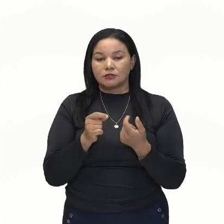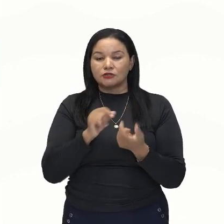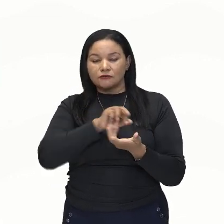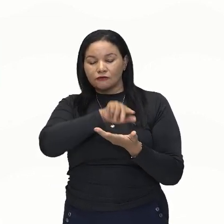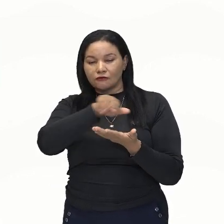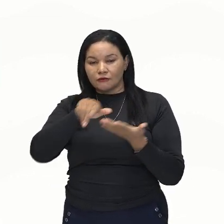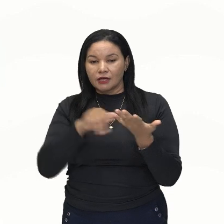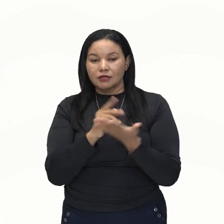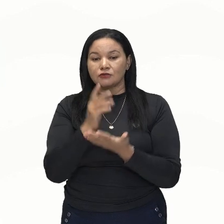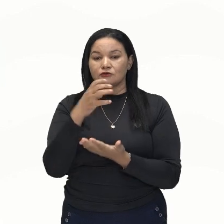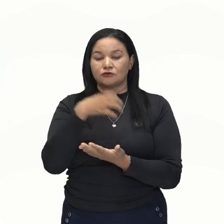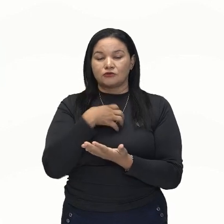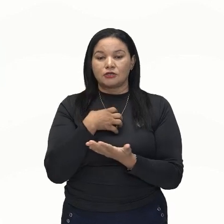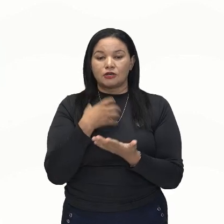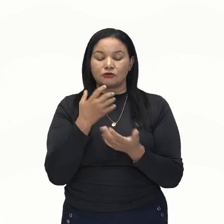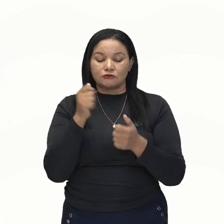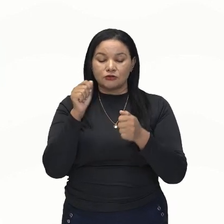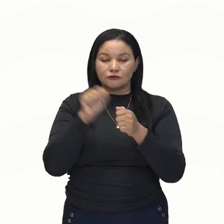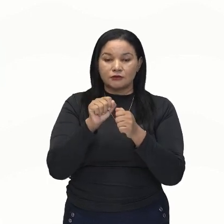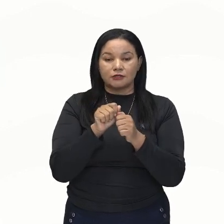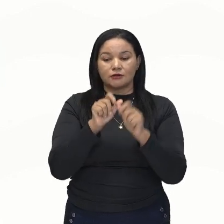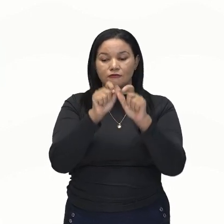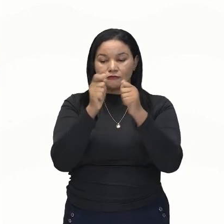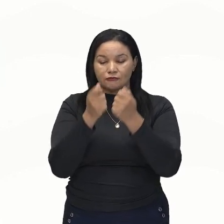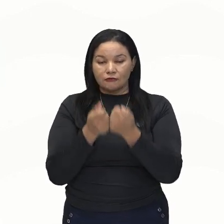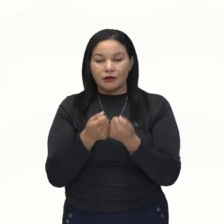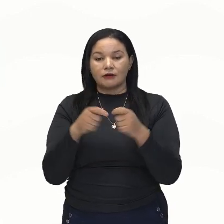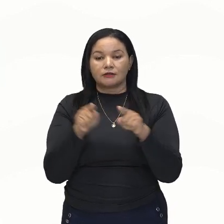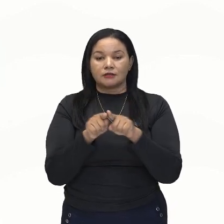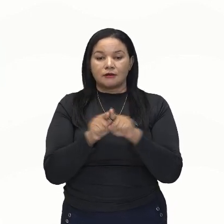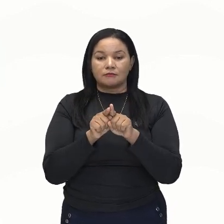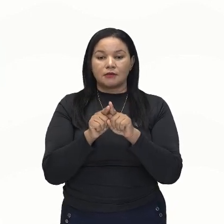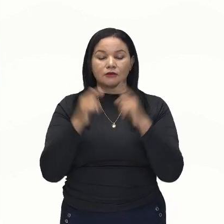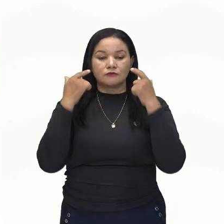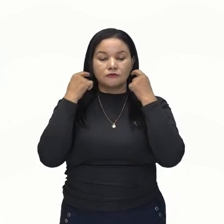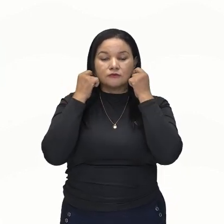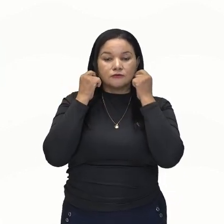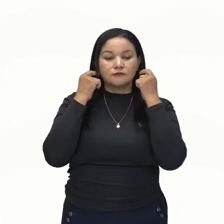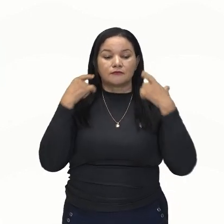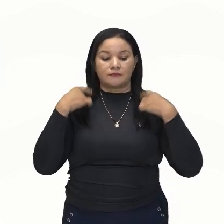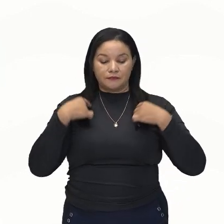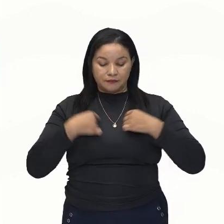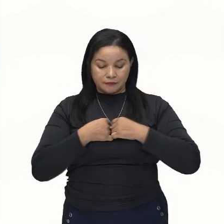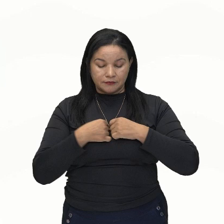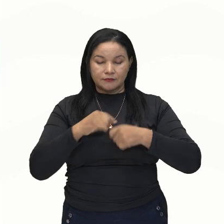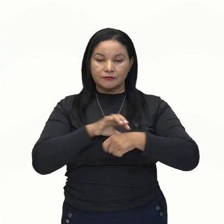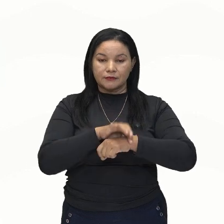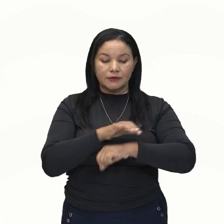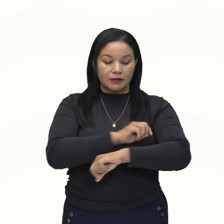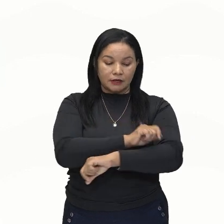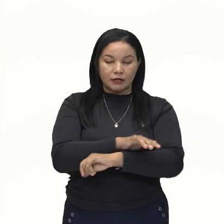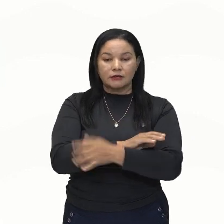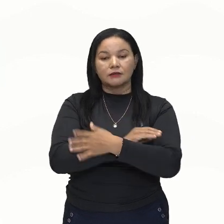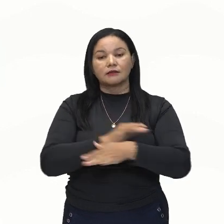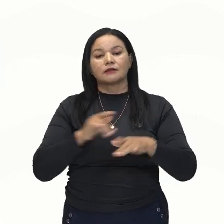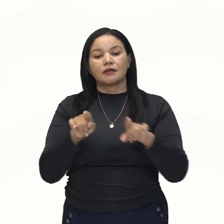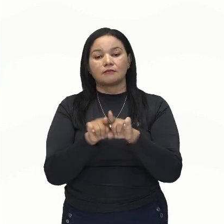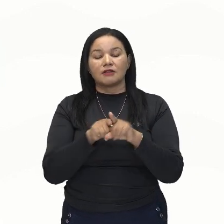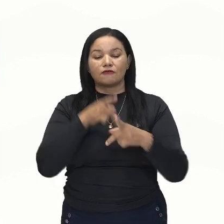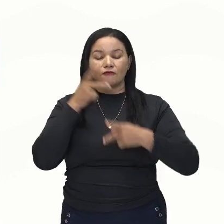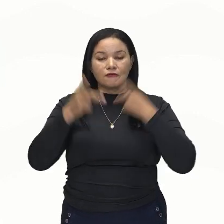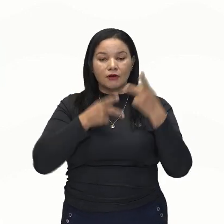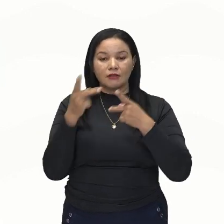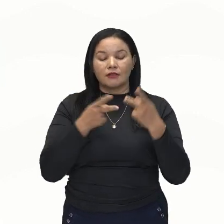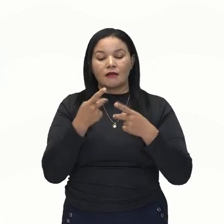de fazer objetos, de se enfeitar, de cantar, de dançar, falar dos nossos povos